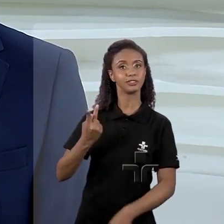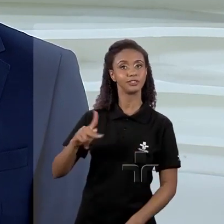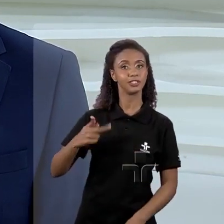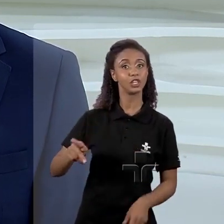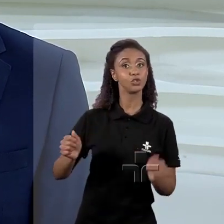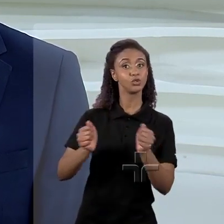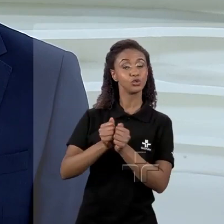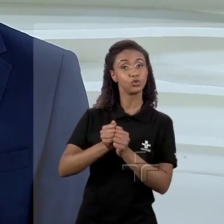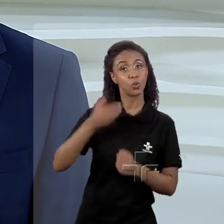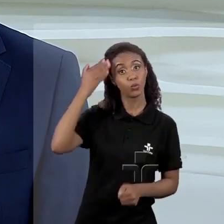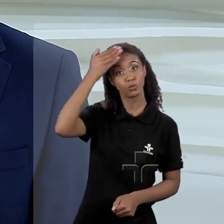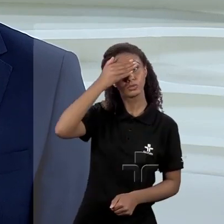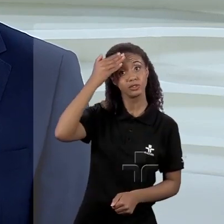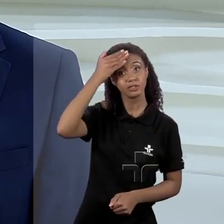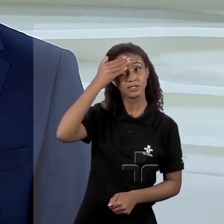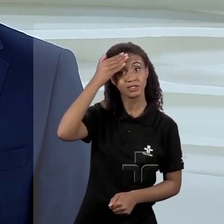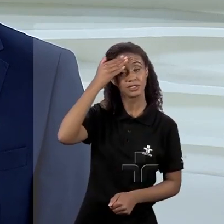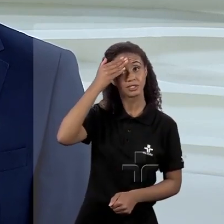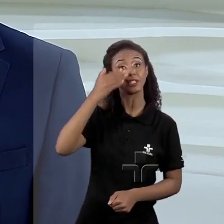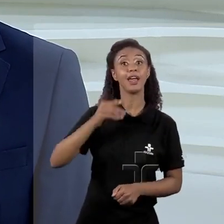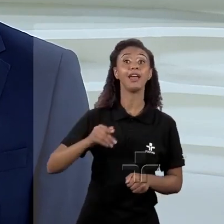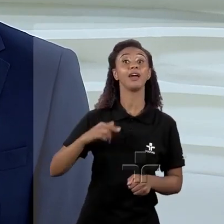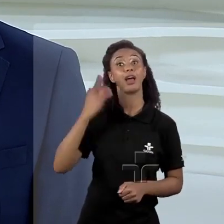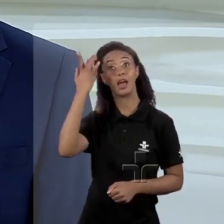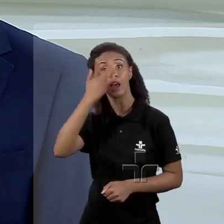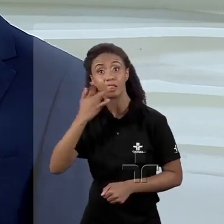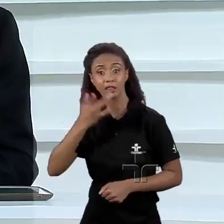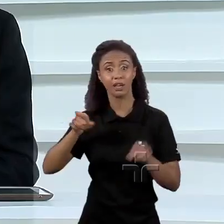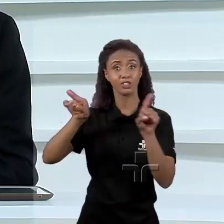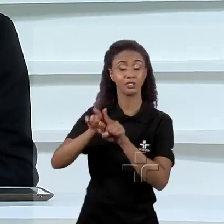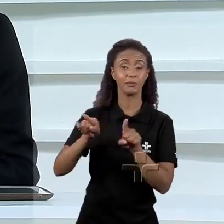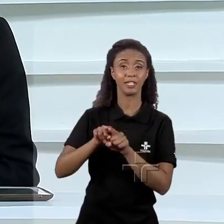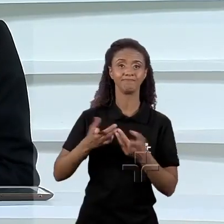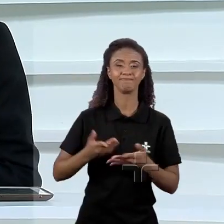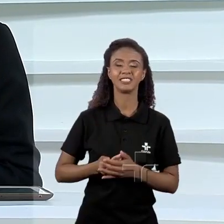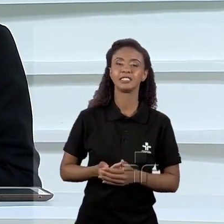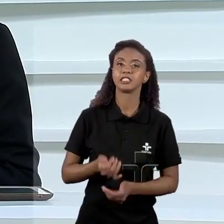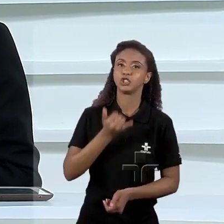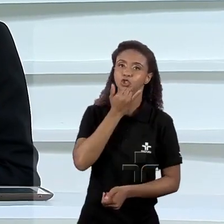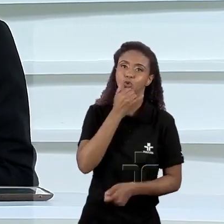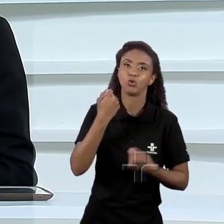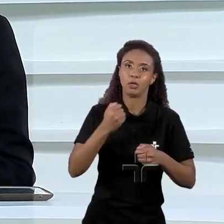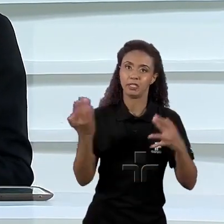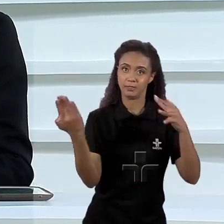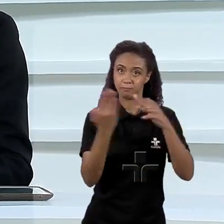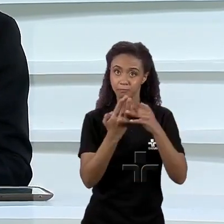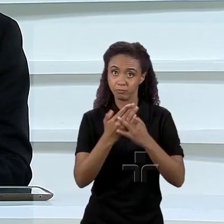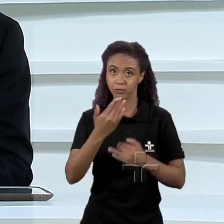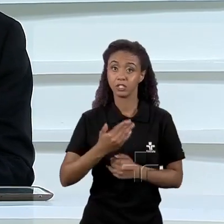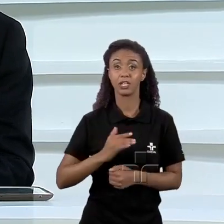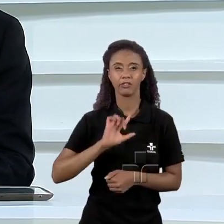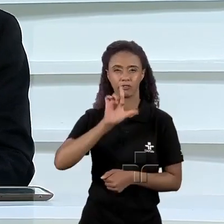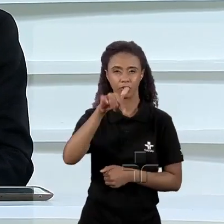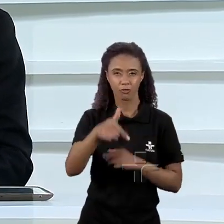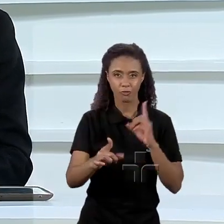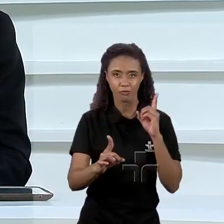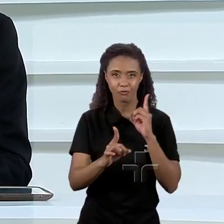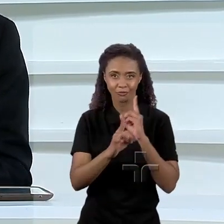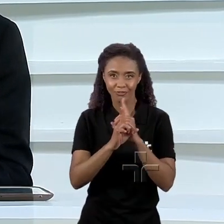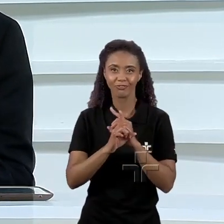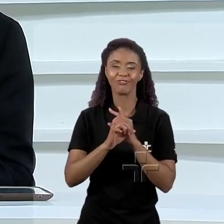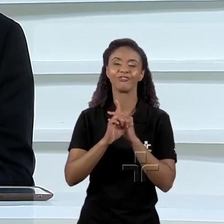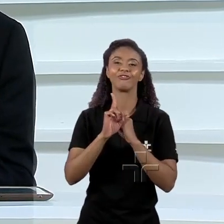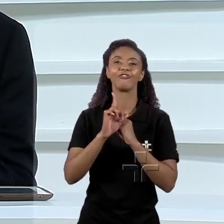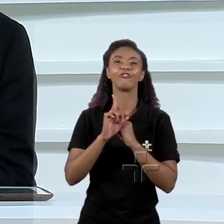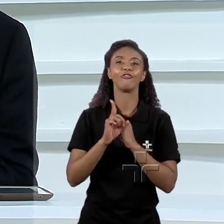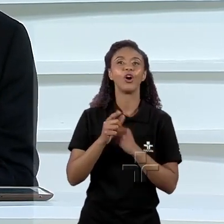PSDB. E ganhou o Fernando Haddad, do PT. Isso é fato. A gente precisa fazer mais um intervalo e voltamos já com essa